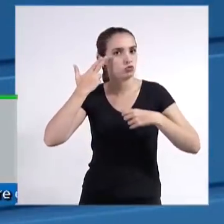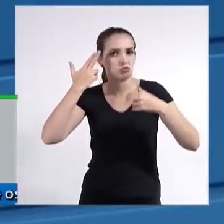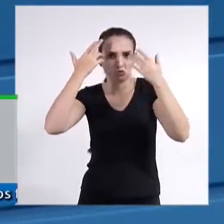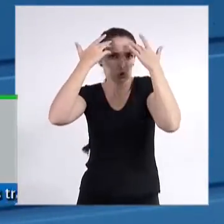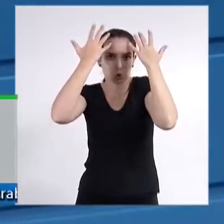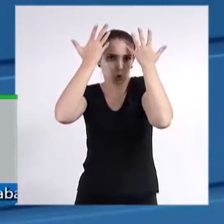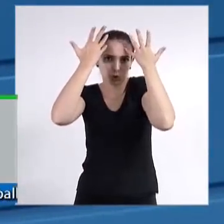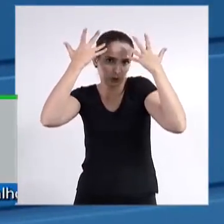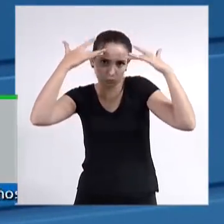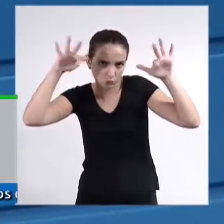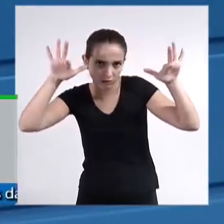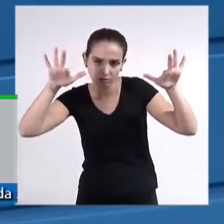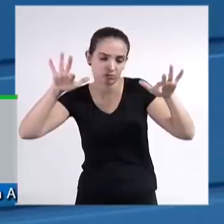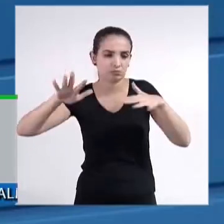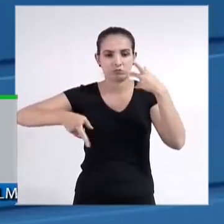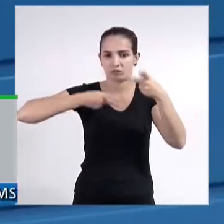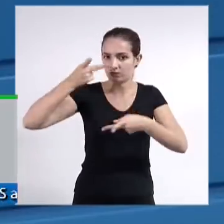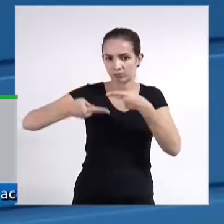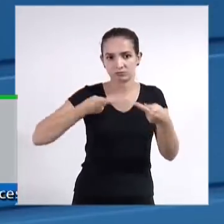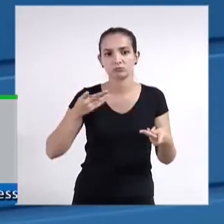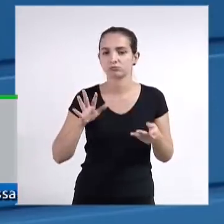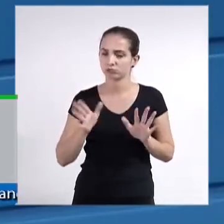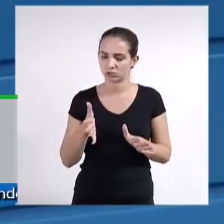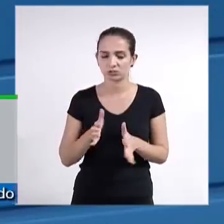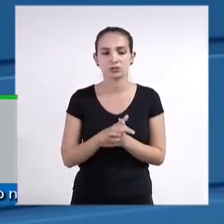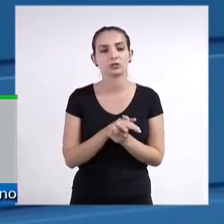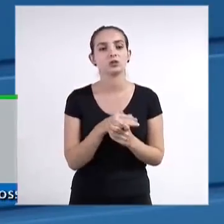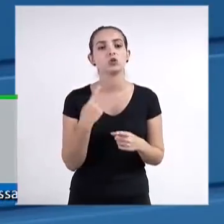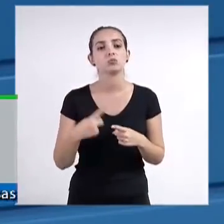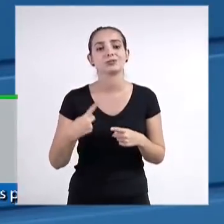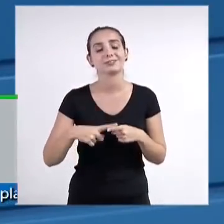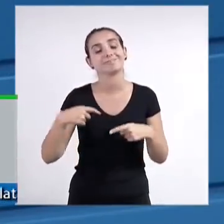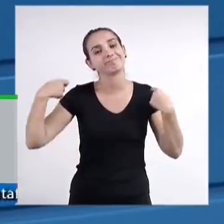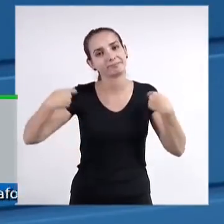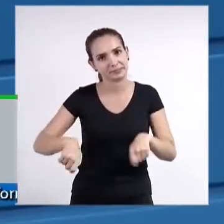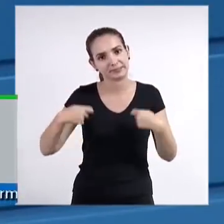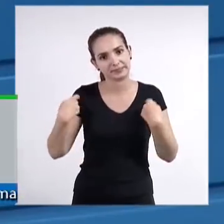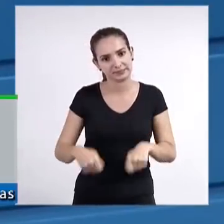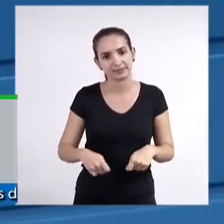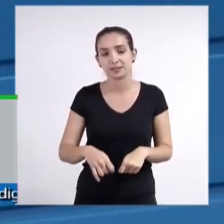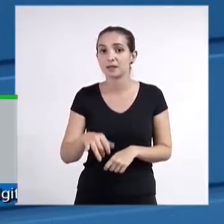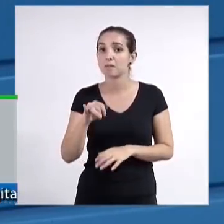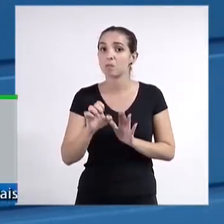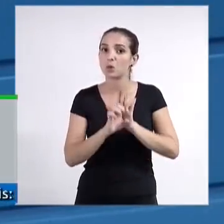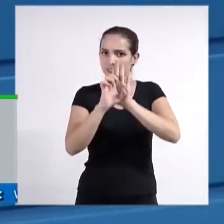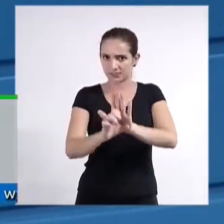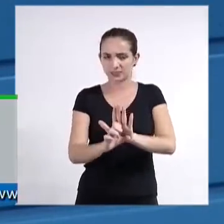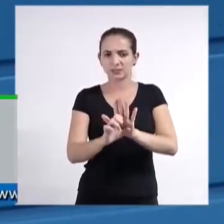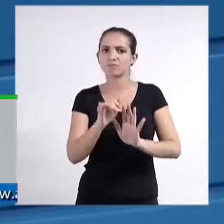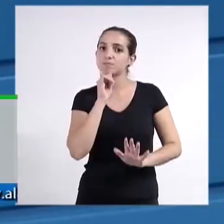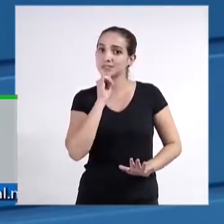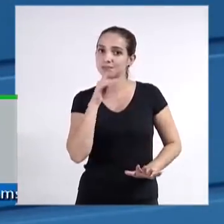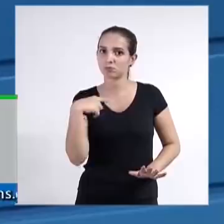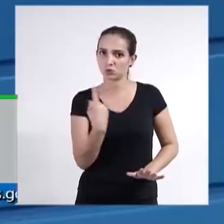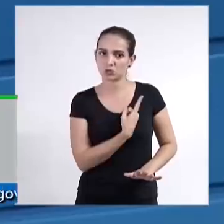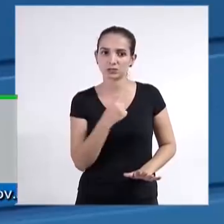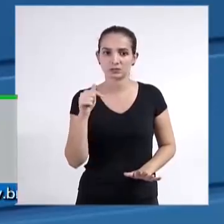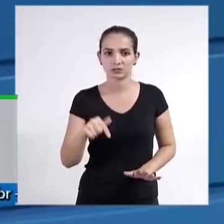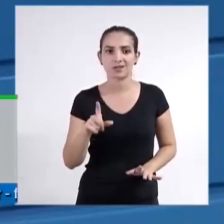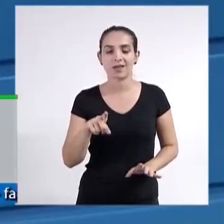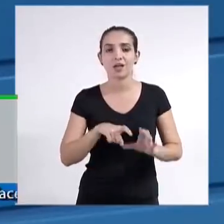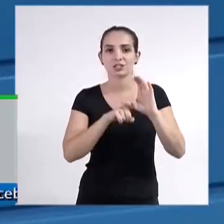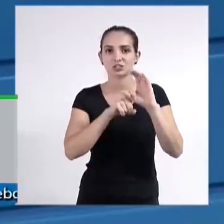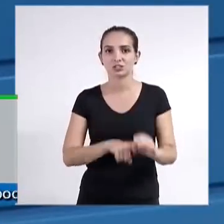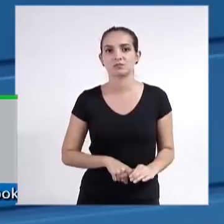naturalmente, já estava e agora mais ainda pela necessidade. Exemplo nosso aqui, que o déficit da